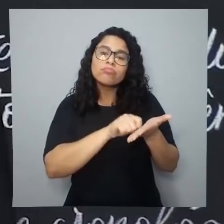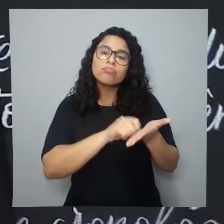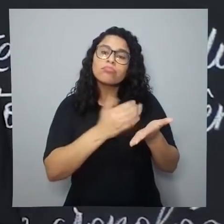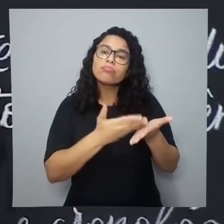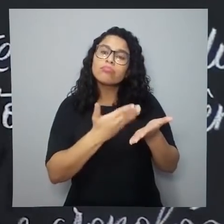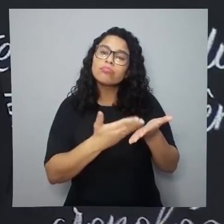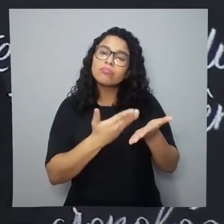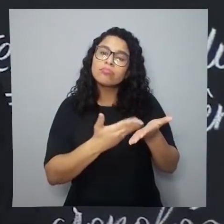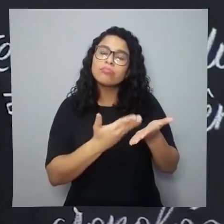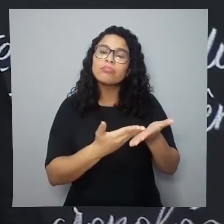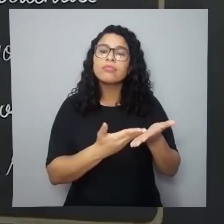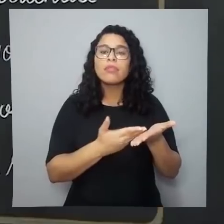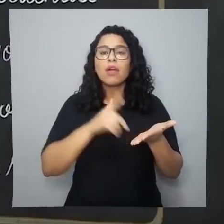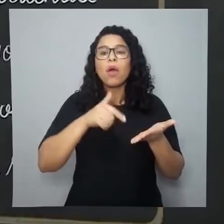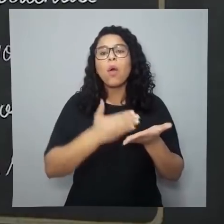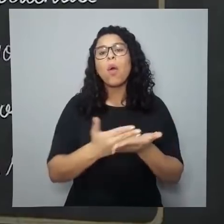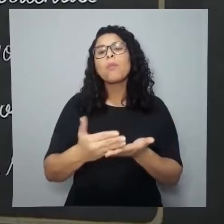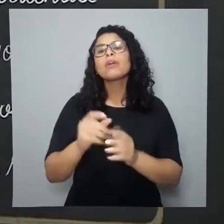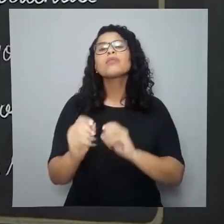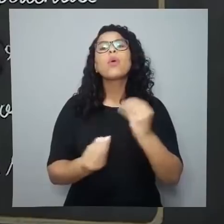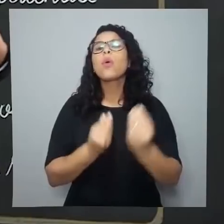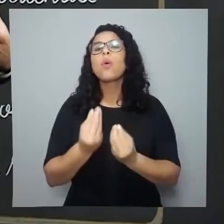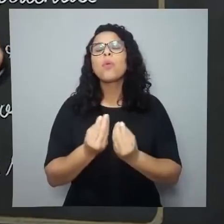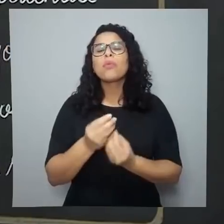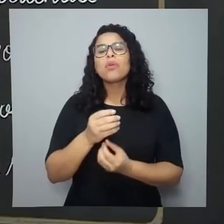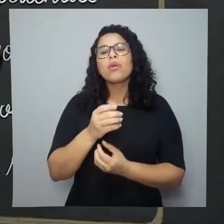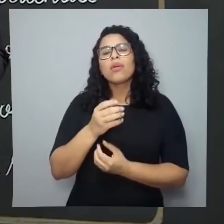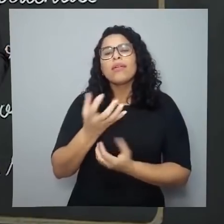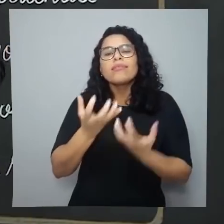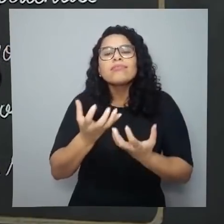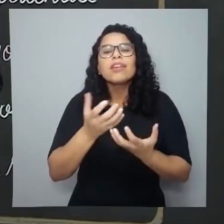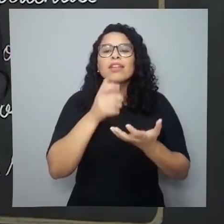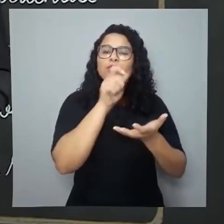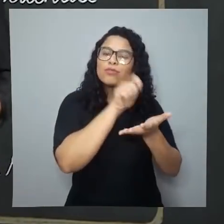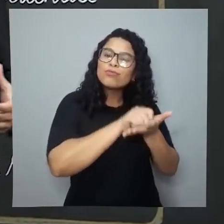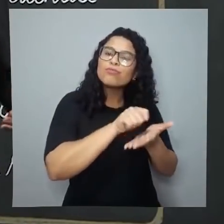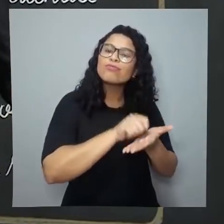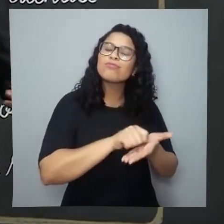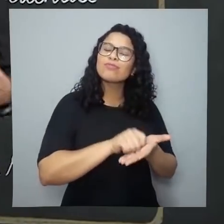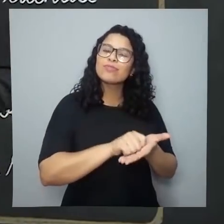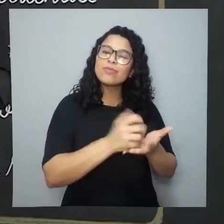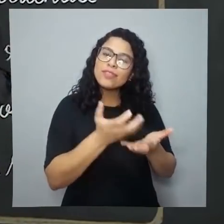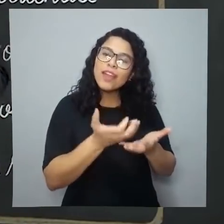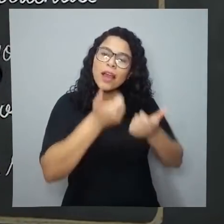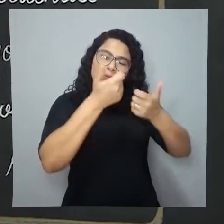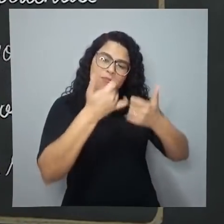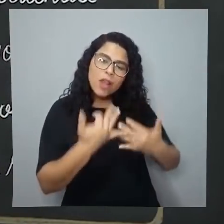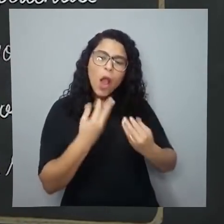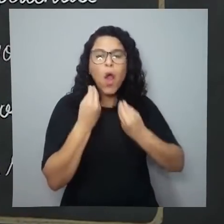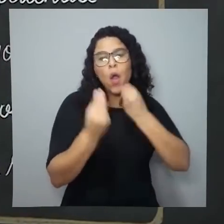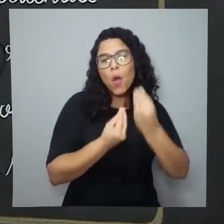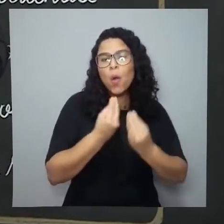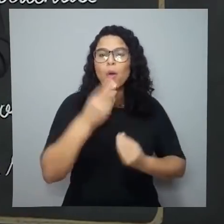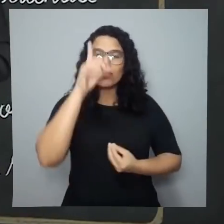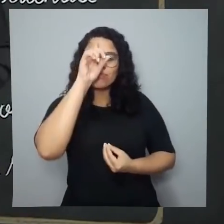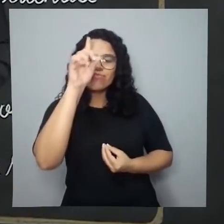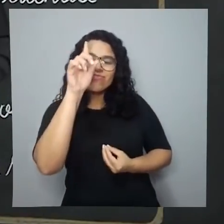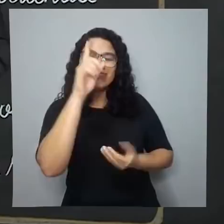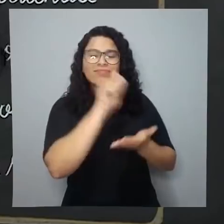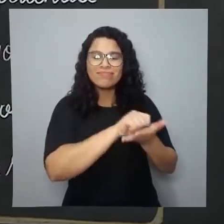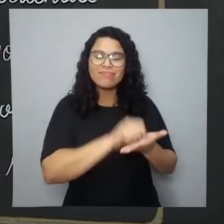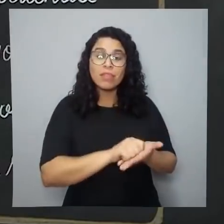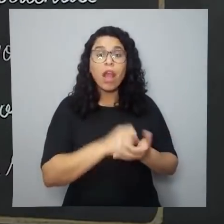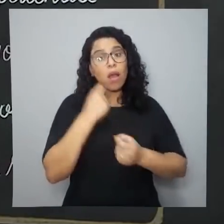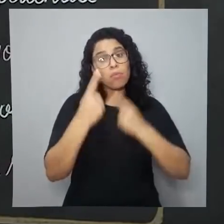dia. Começam geralmente com aquele vocativo clássico, né? Querido diário, hoje estou aqui para falar sobre como foi o meu dia. Bom, tem gente que ainda escreve